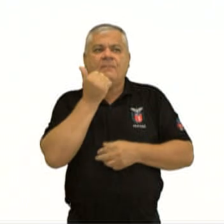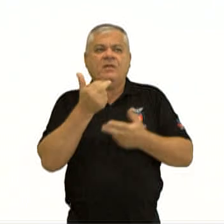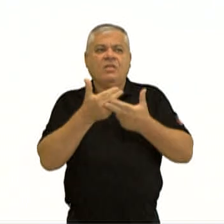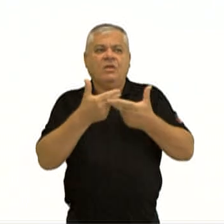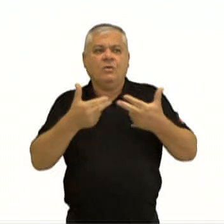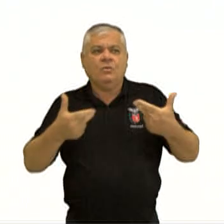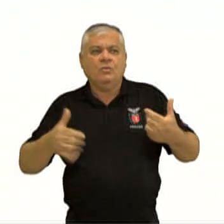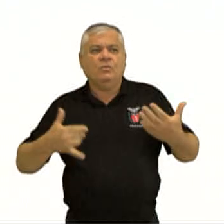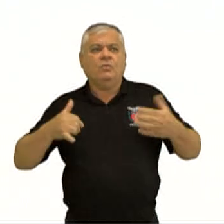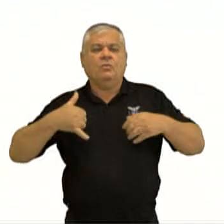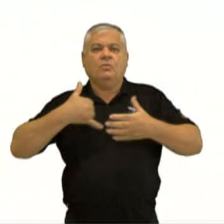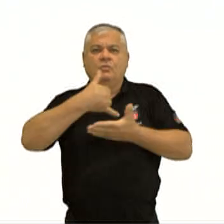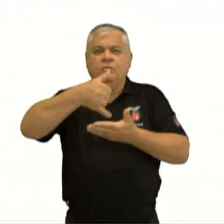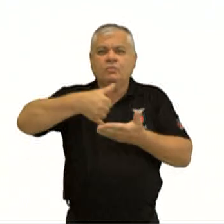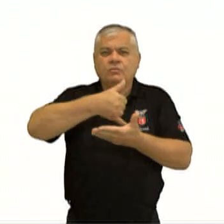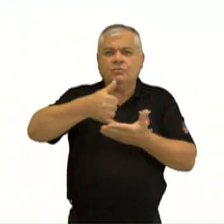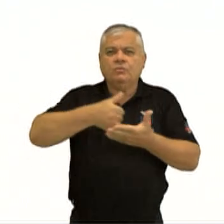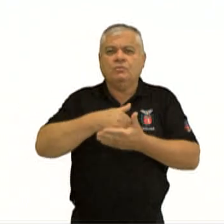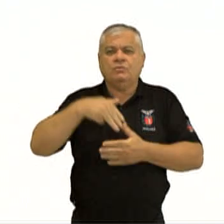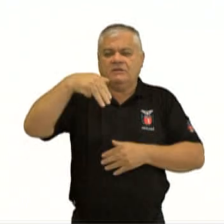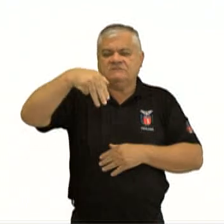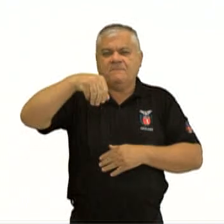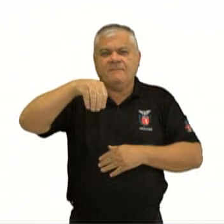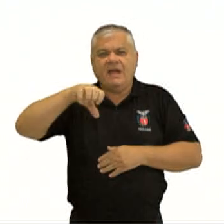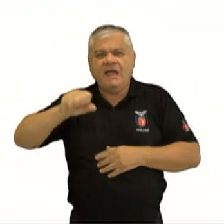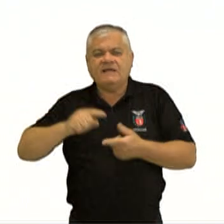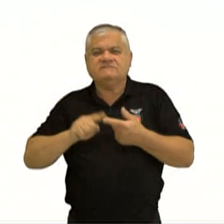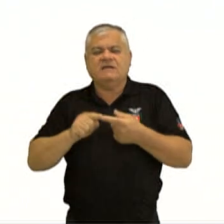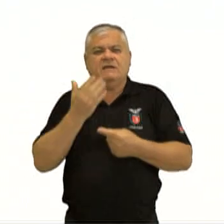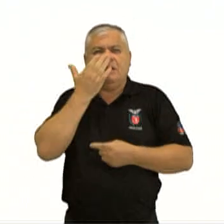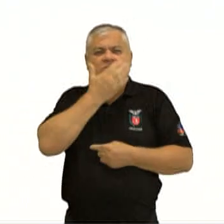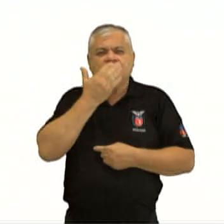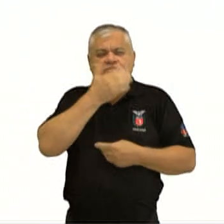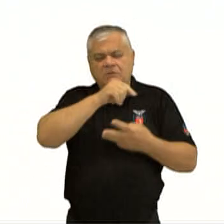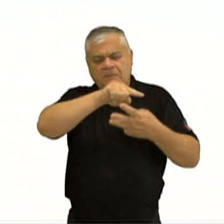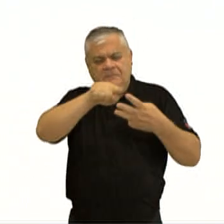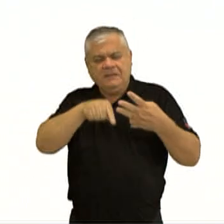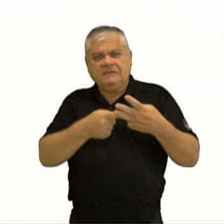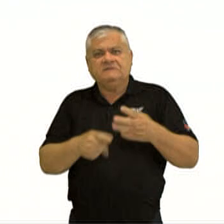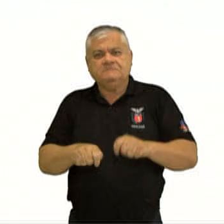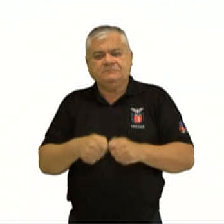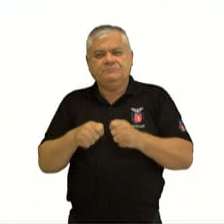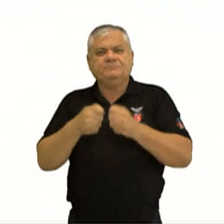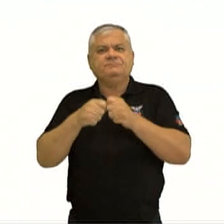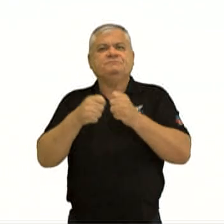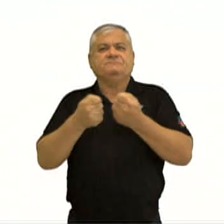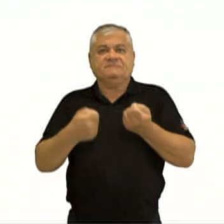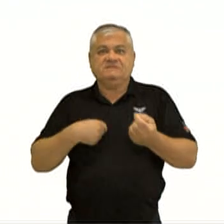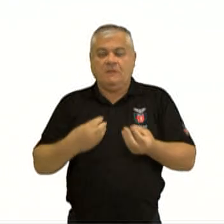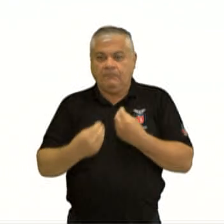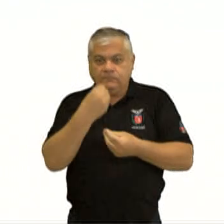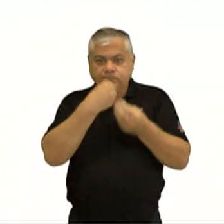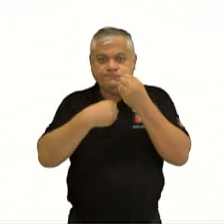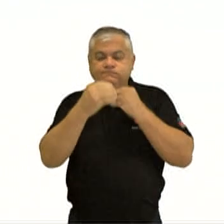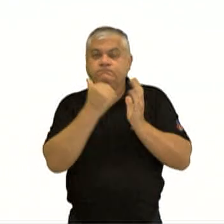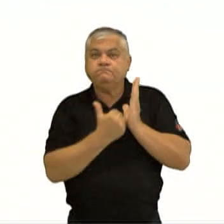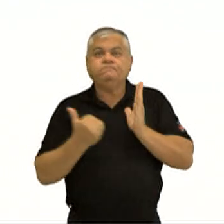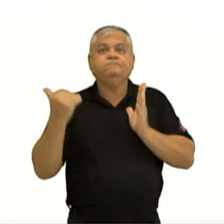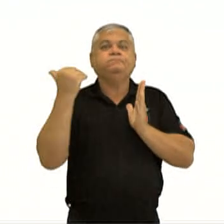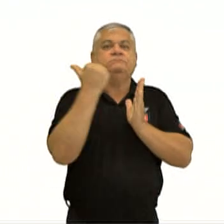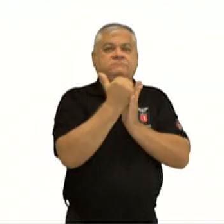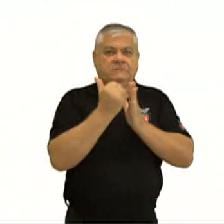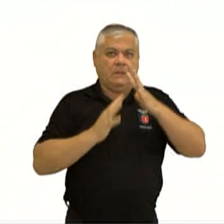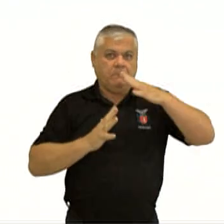as gorduras, as massas e os açúcares, eles podem trazer alguns prejuízos quando consumidos em excesso, com